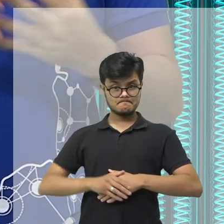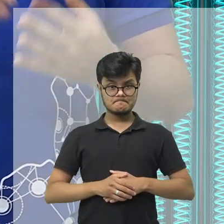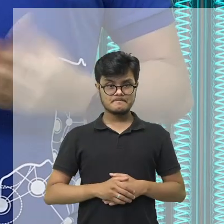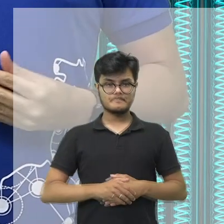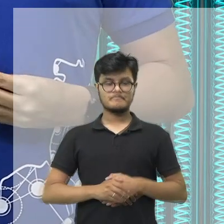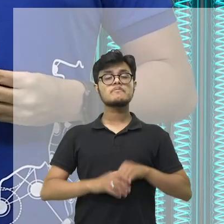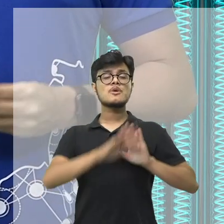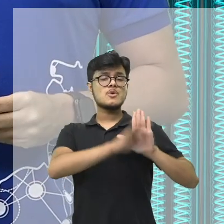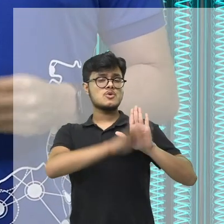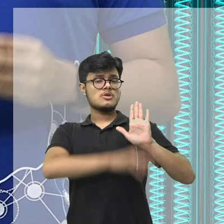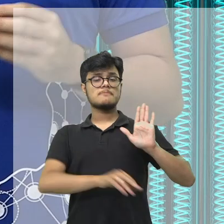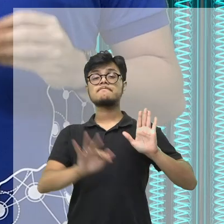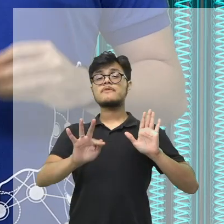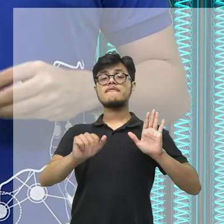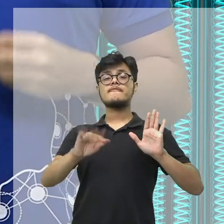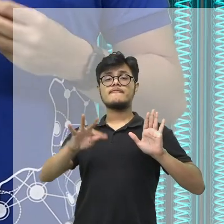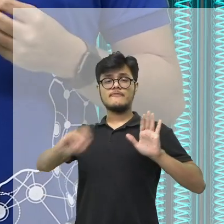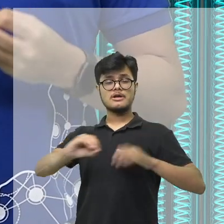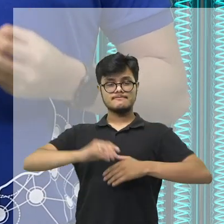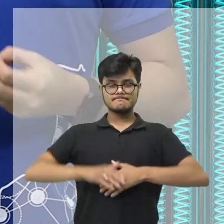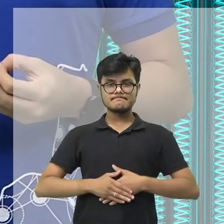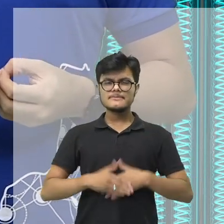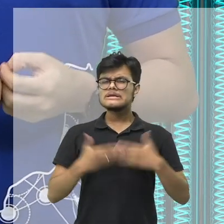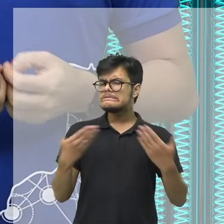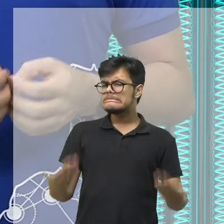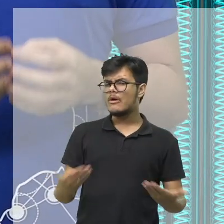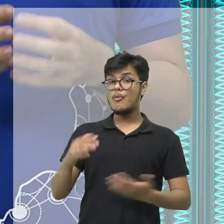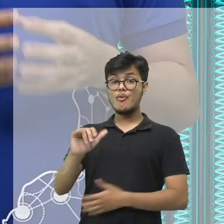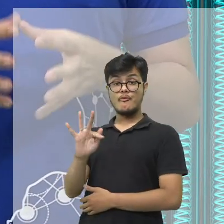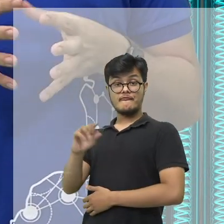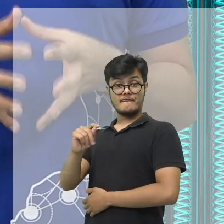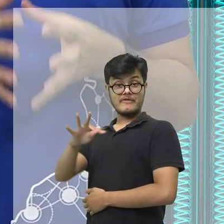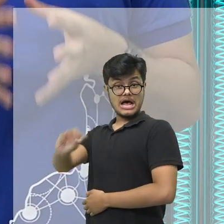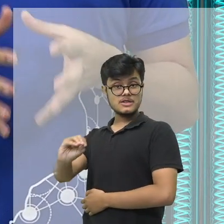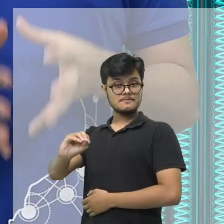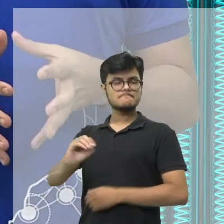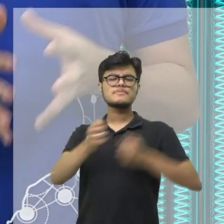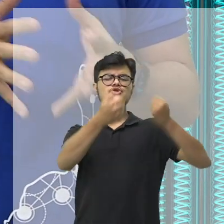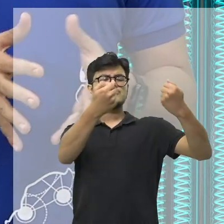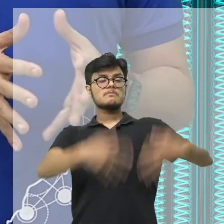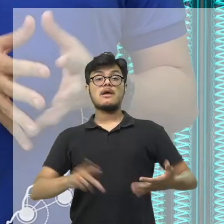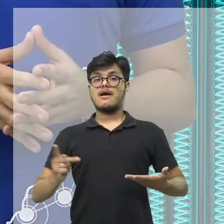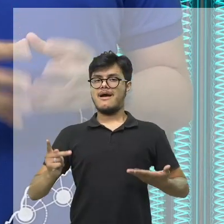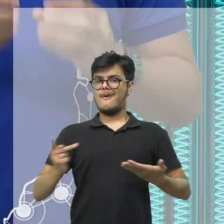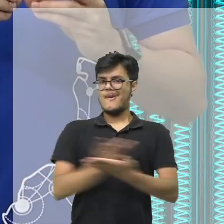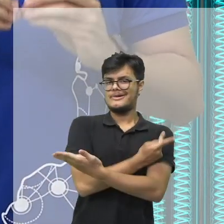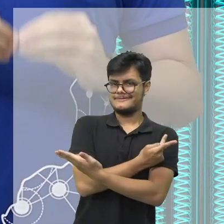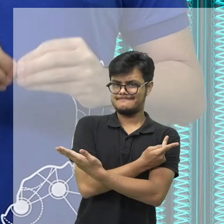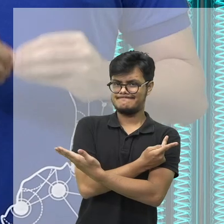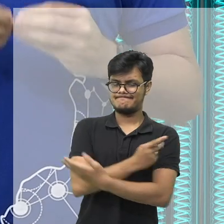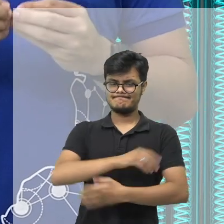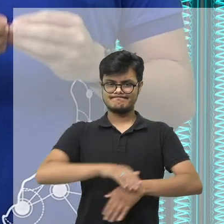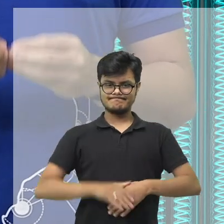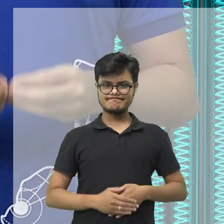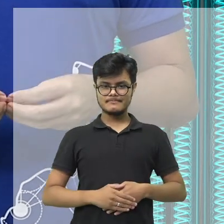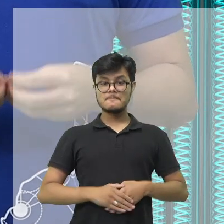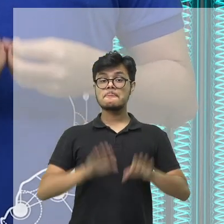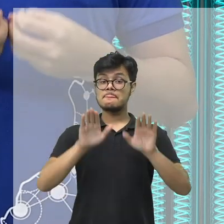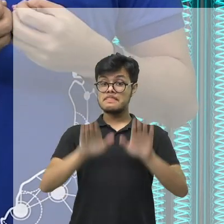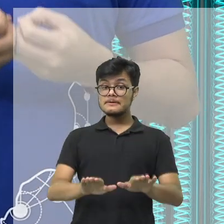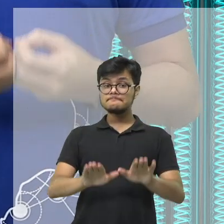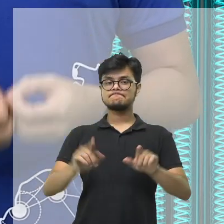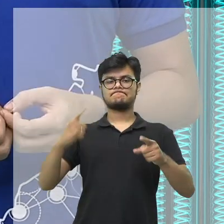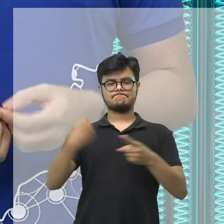Fato é determinado como um acontecimento, tá? Então, eu tenho um acontecimento aí no fato. Logo, pode